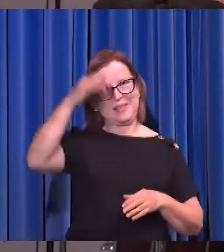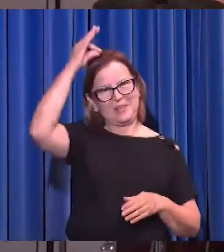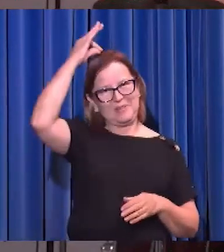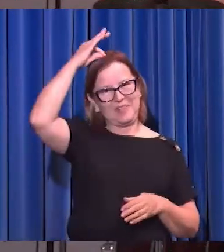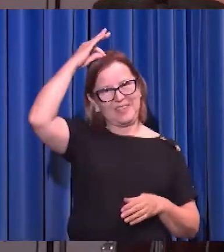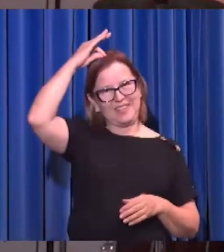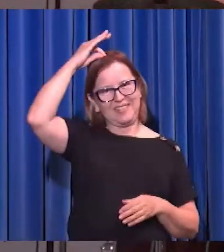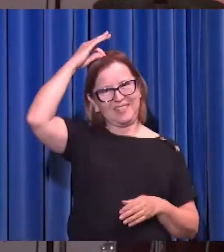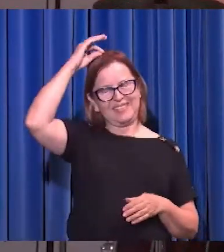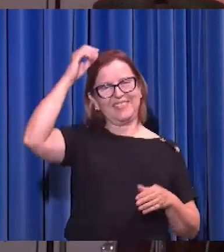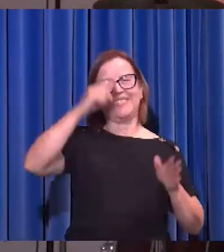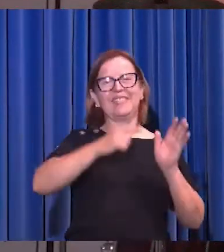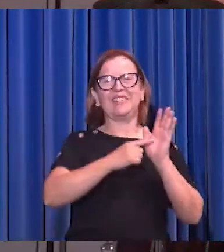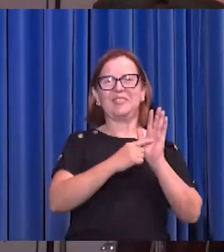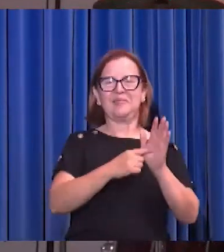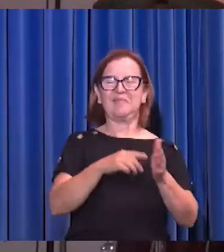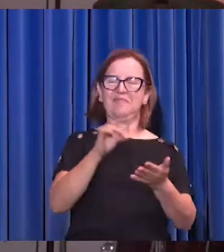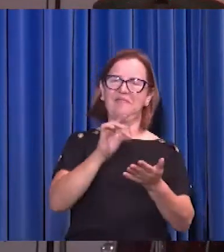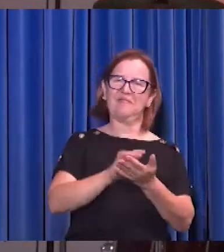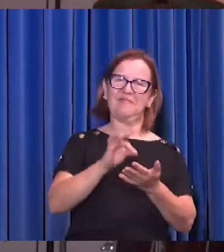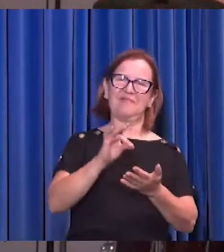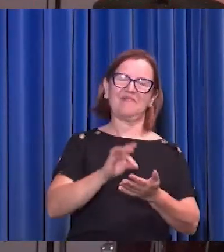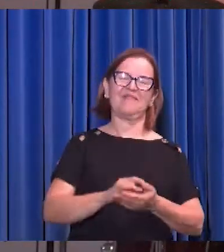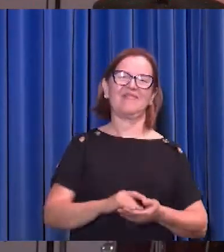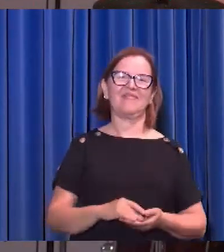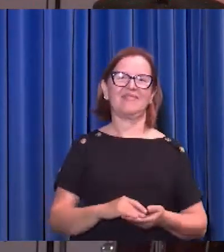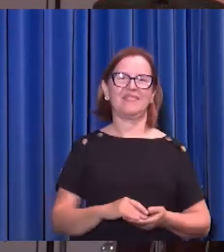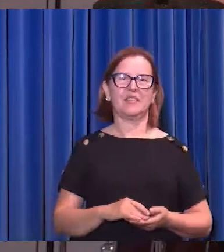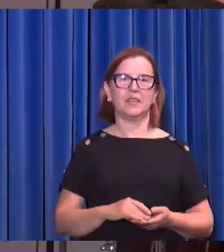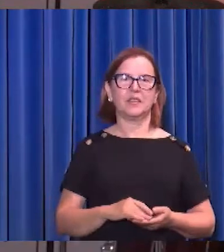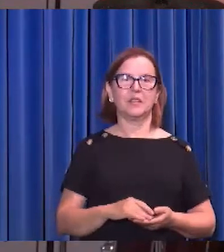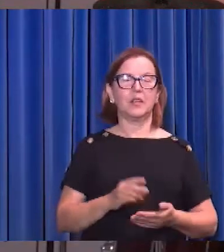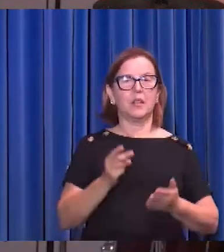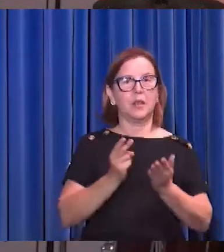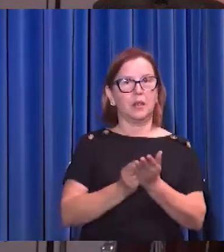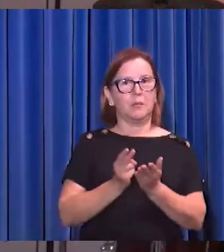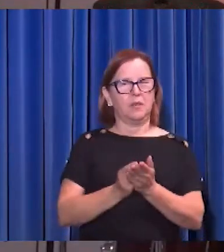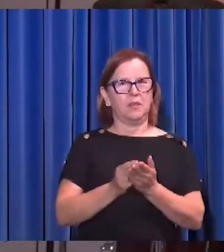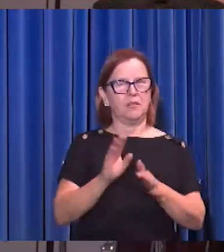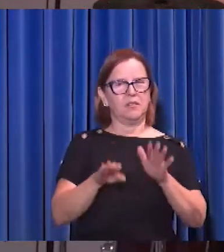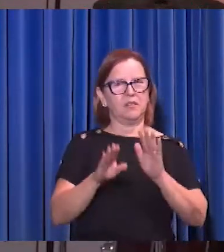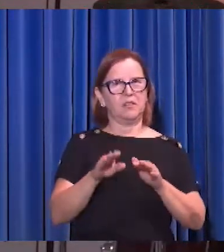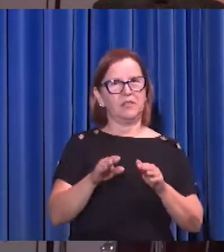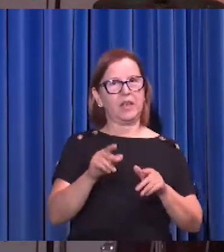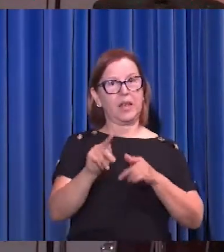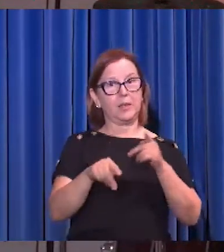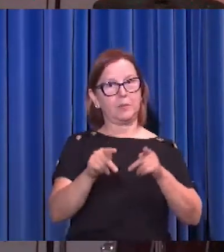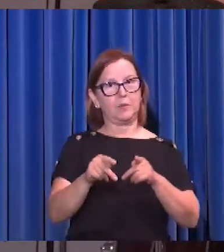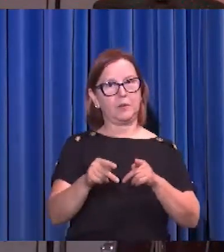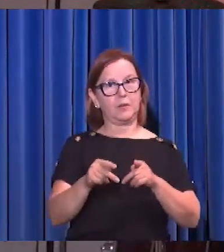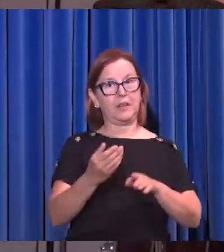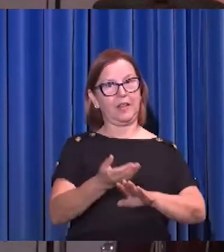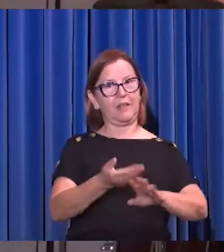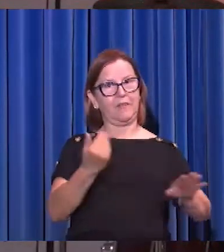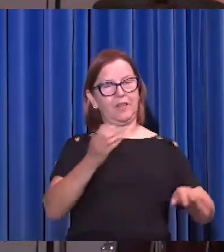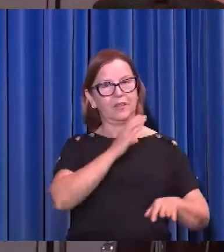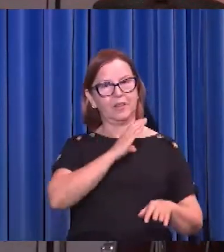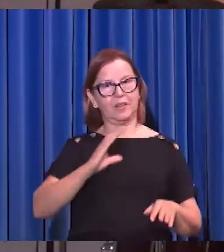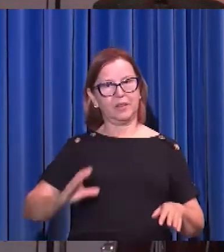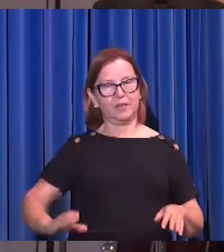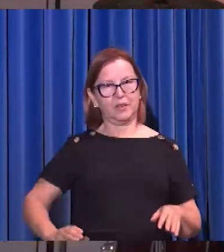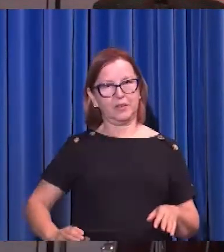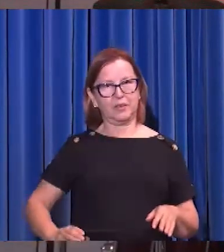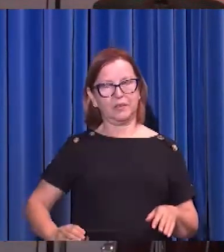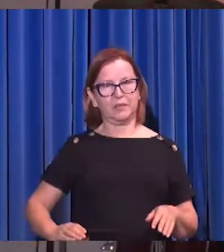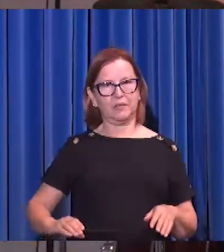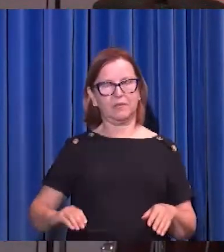uma evidência. Então, embora muitas vezes as pessoas são afastadas de Cristo por um baixo